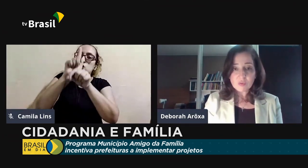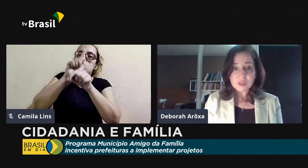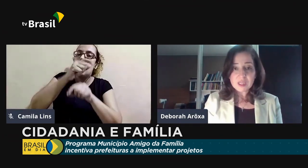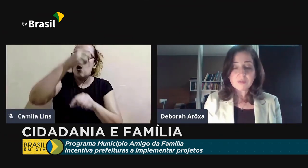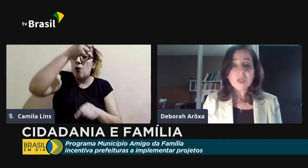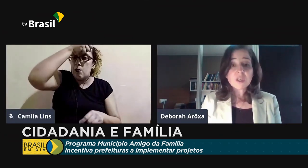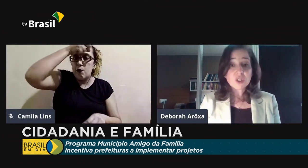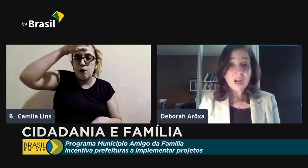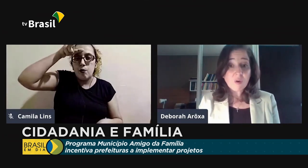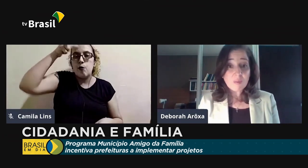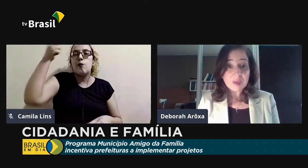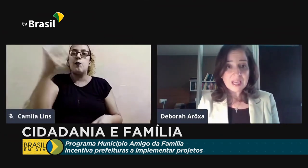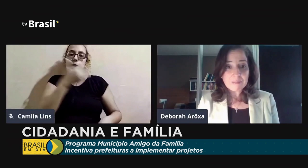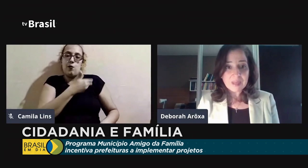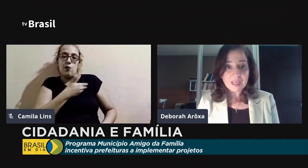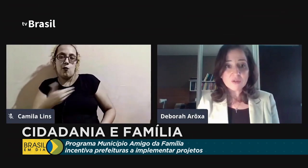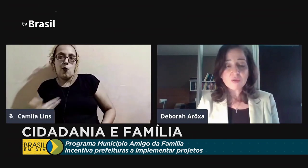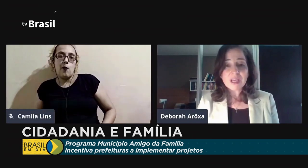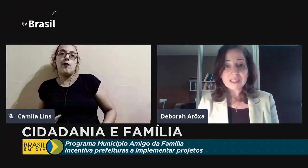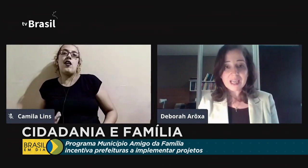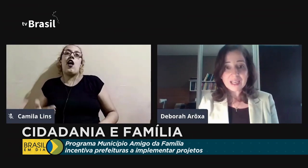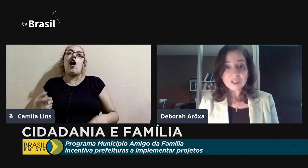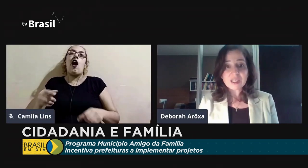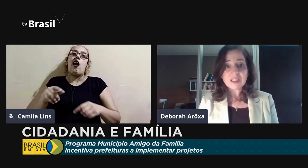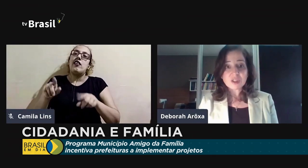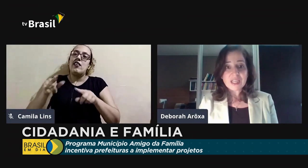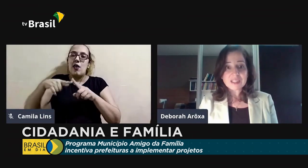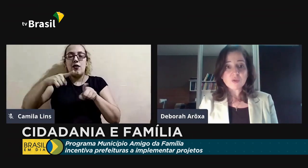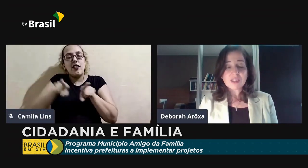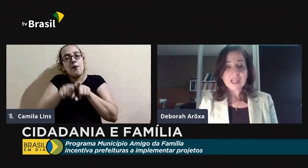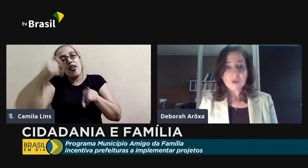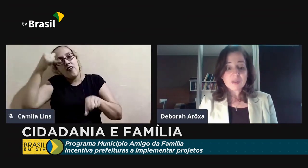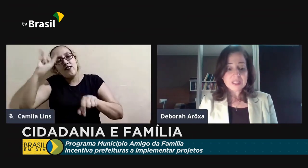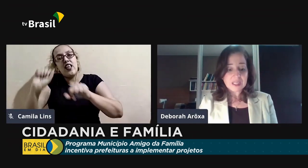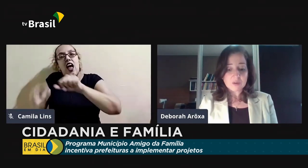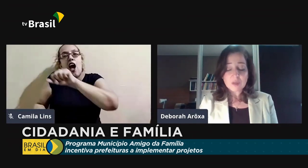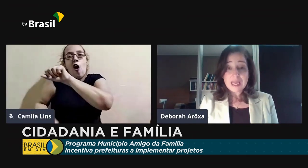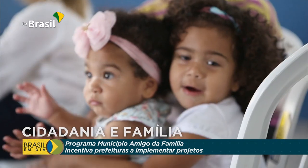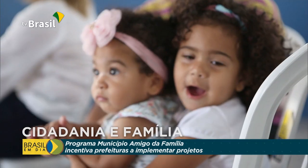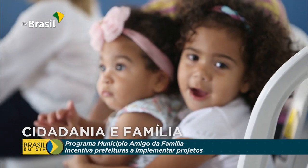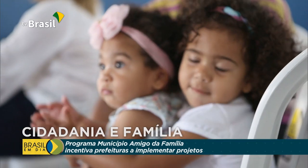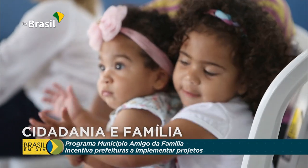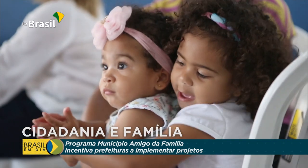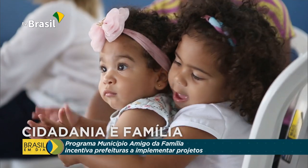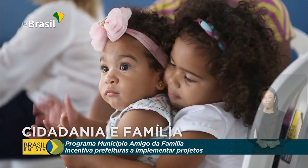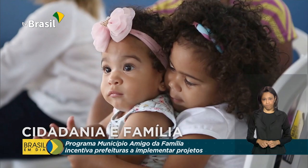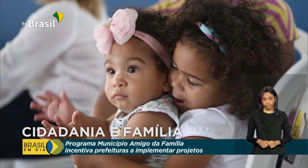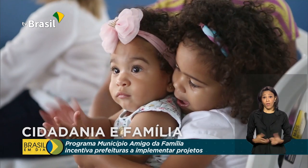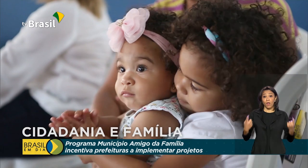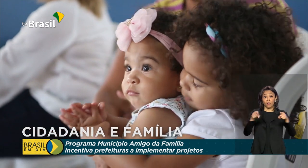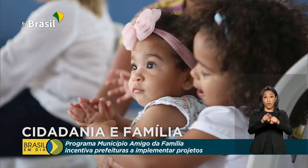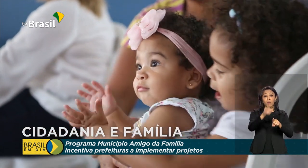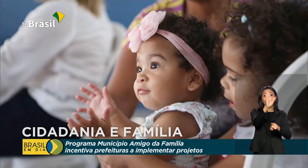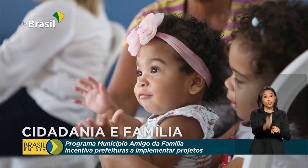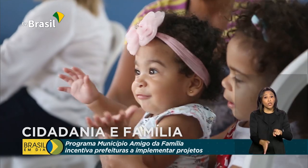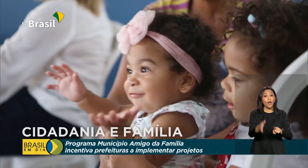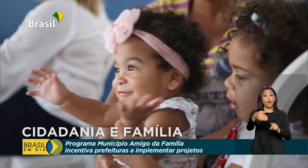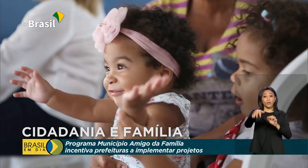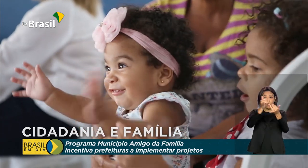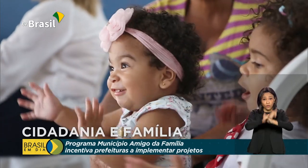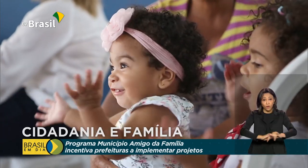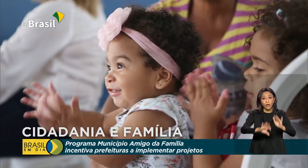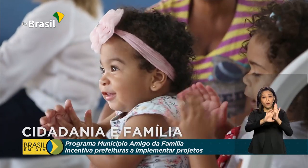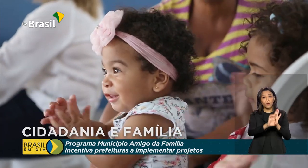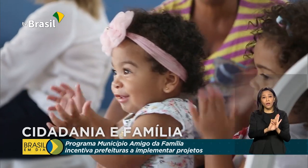ações de combate à corrupção, de acompanhamento e do resgate da identidade do cidadão brasileiro. Também foi lançado o edital do